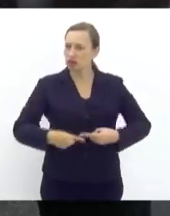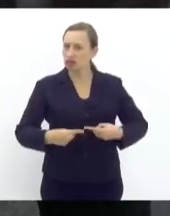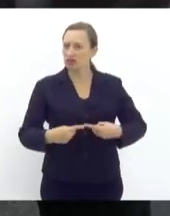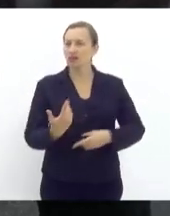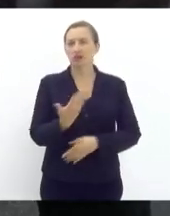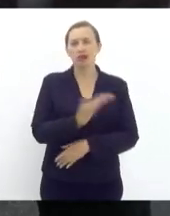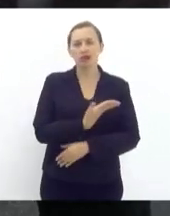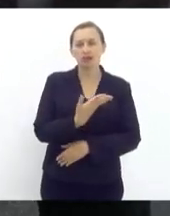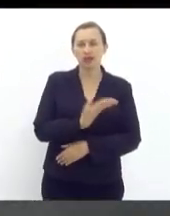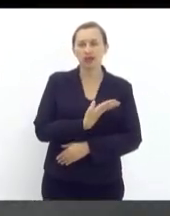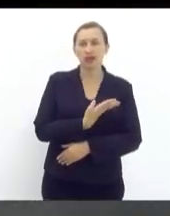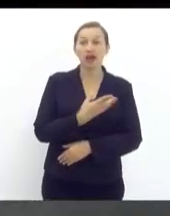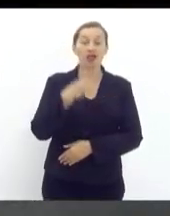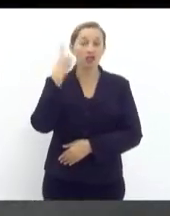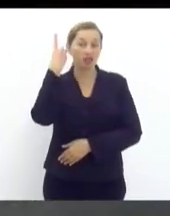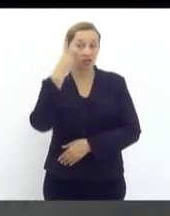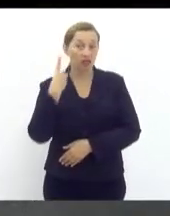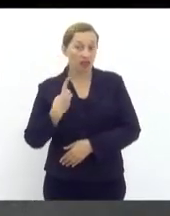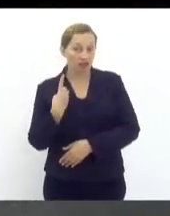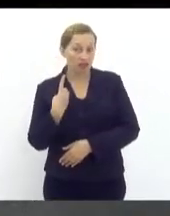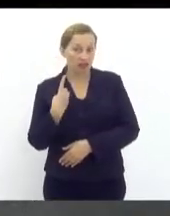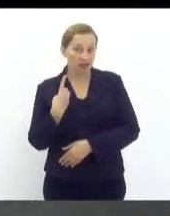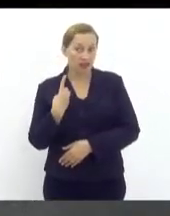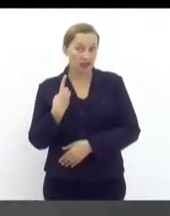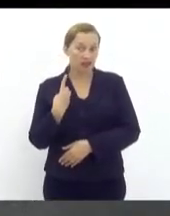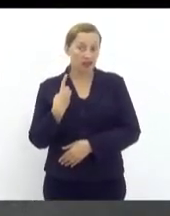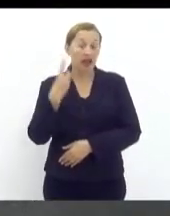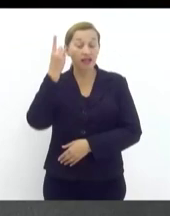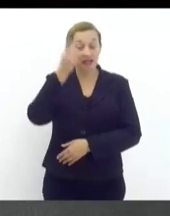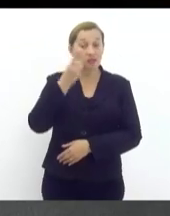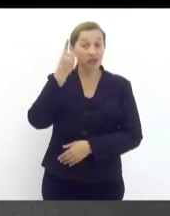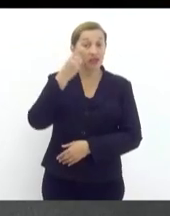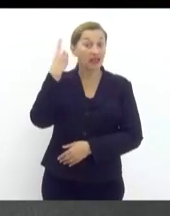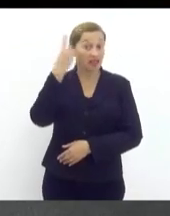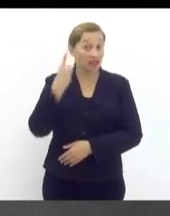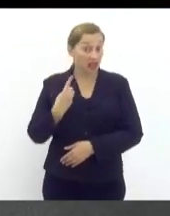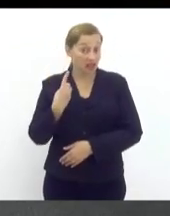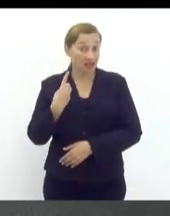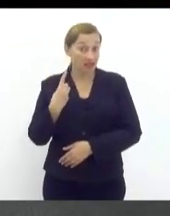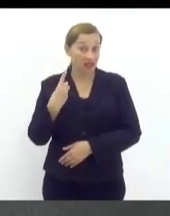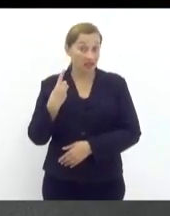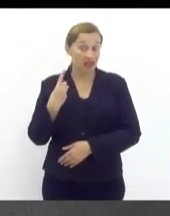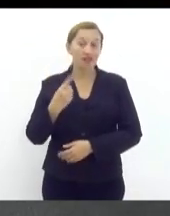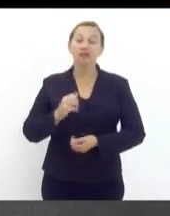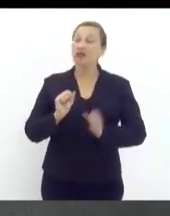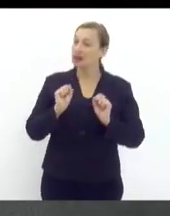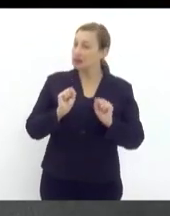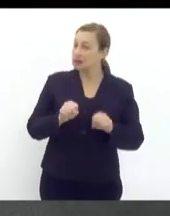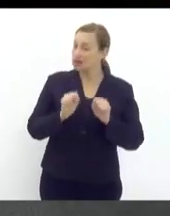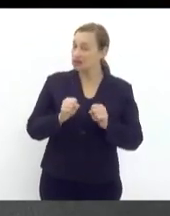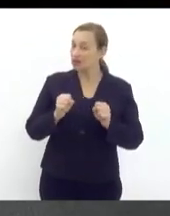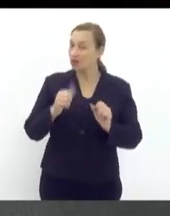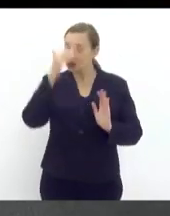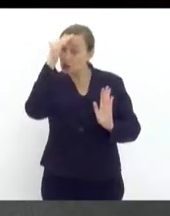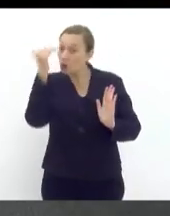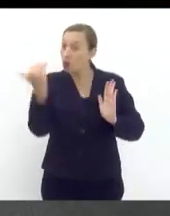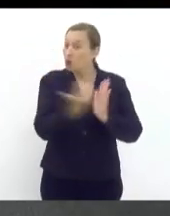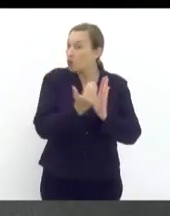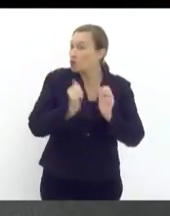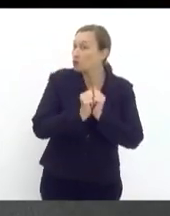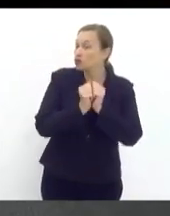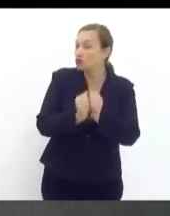companheira Dani deputada Dani Monteiro Vamos sim fazer um compra esse conjunto